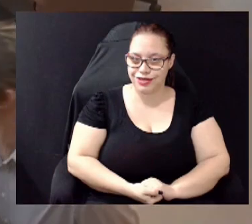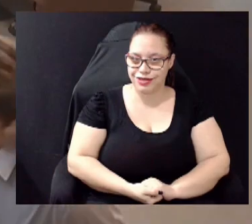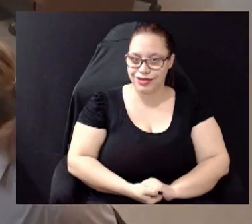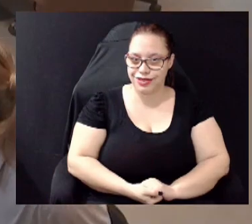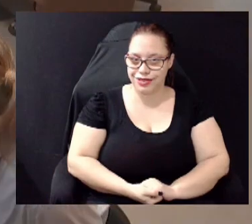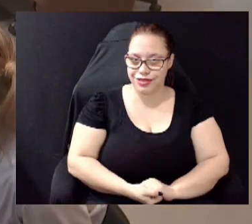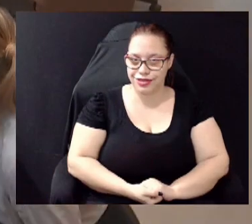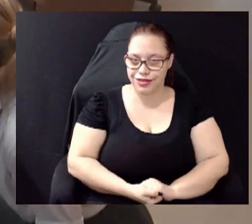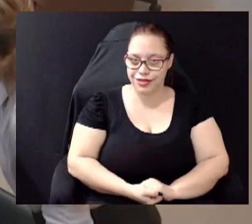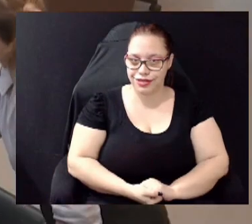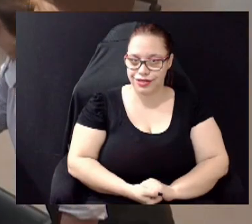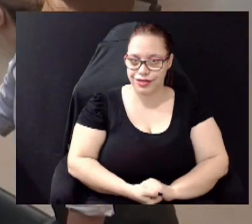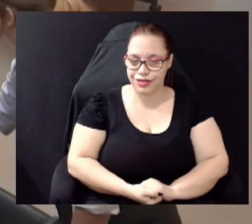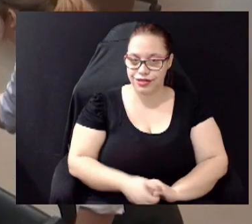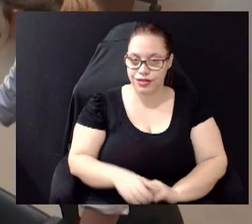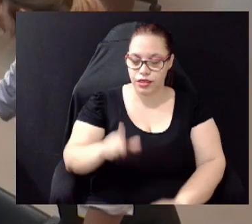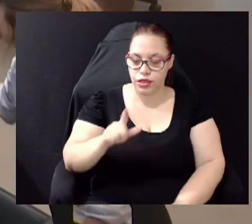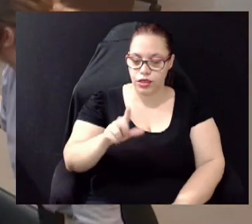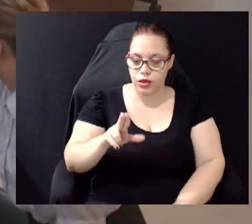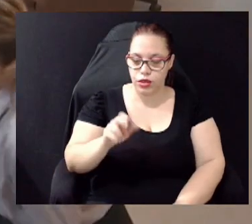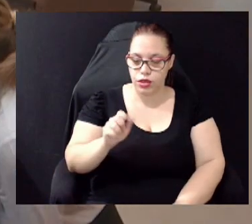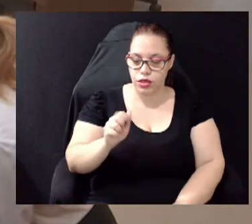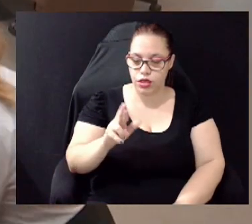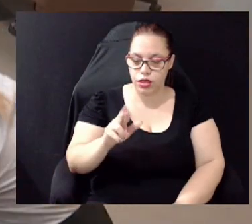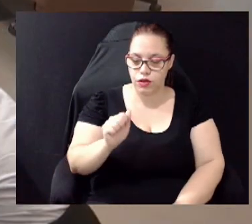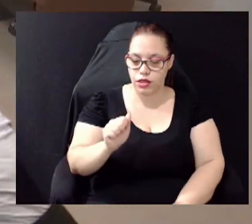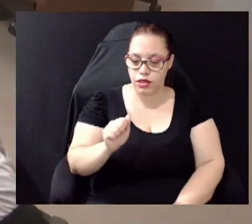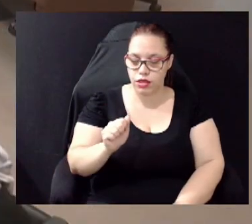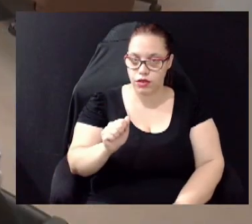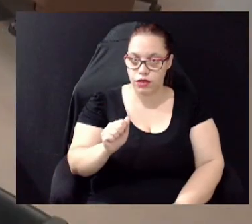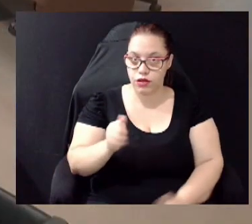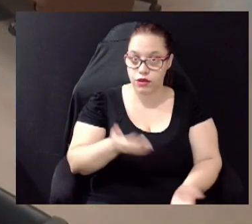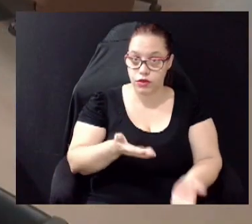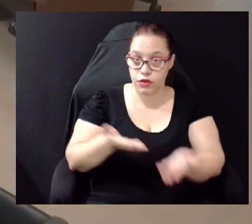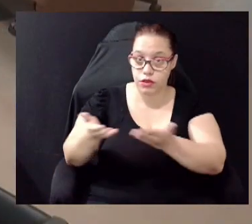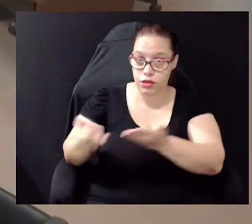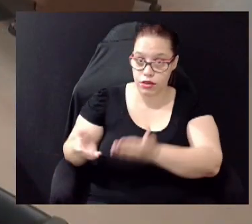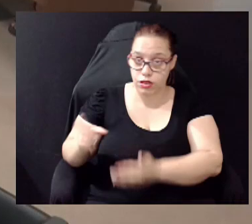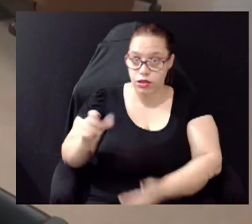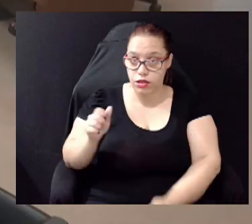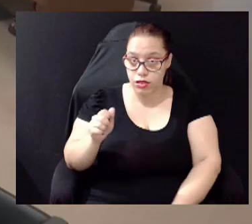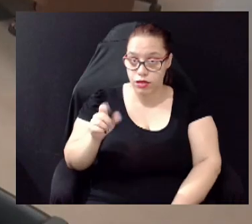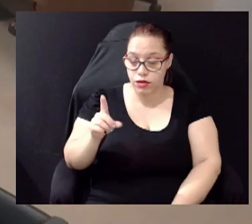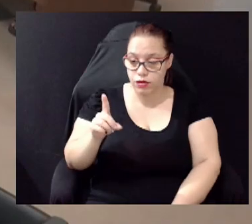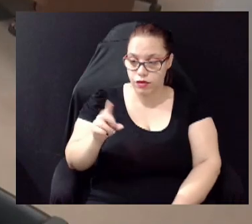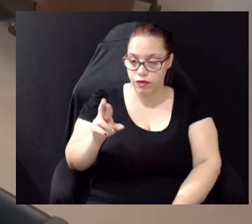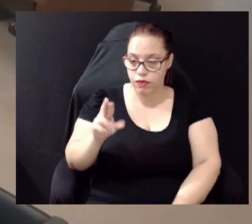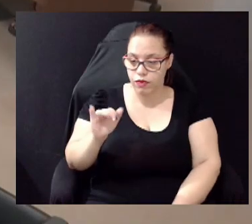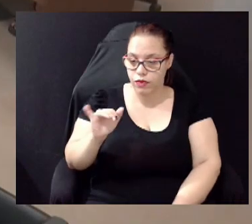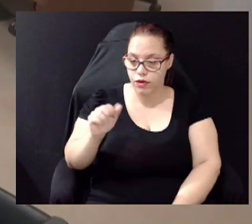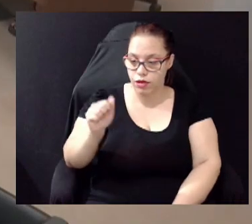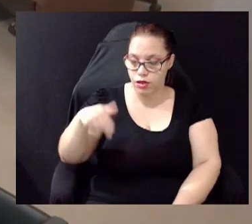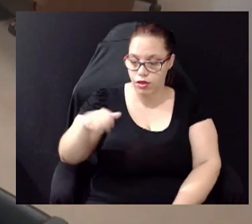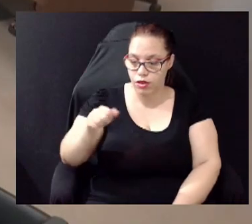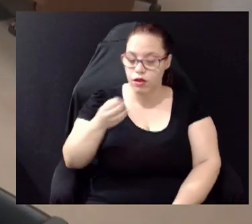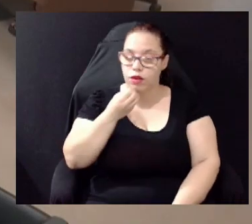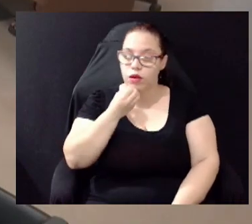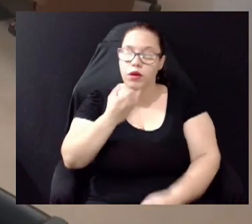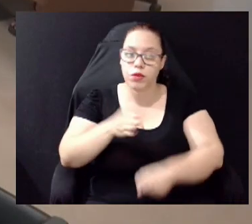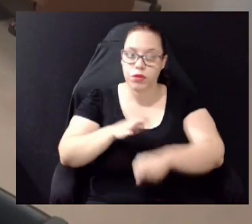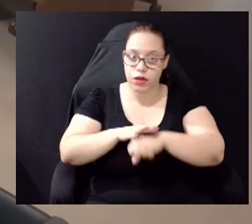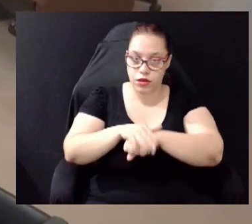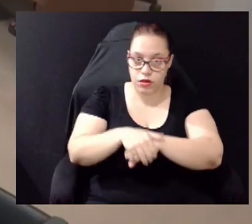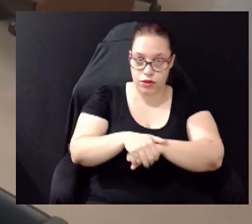Obrigada, Luara, maravilhosa. Vou passar a palavra para a Adriana. Isso. Boa noite a todos. Eu